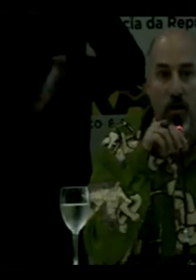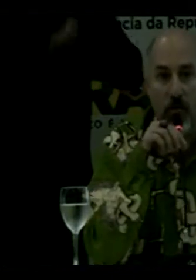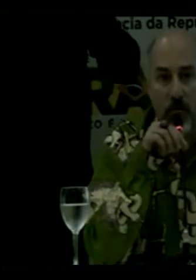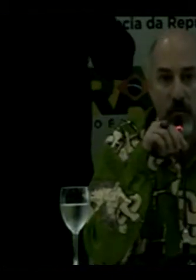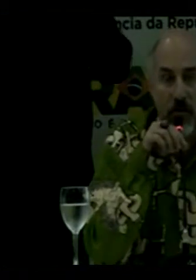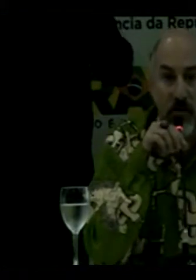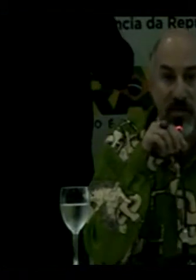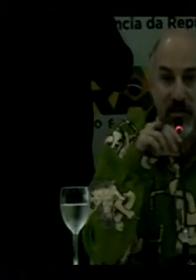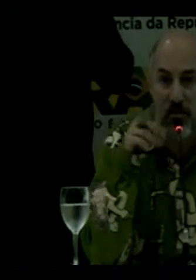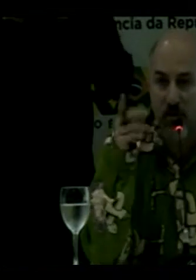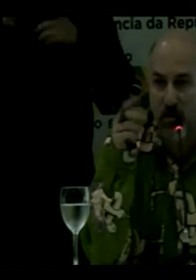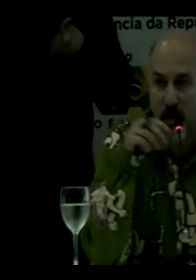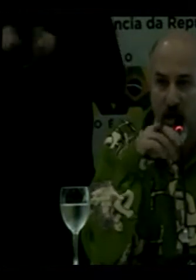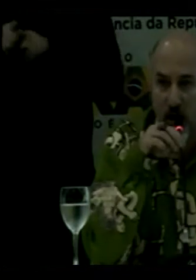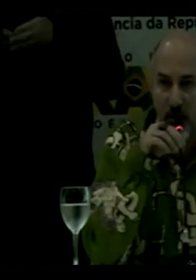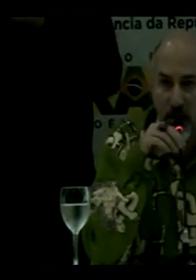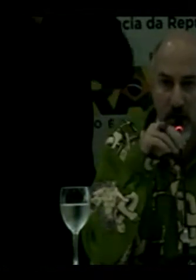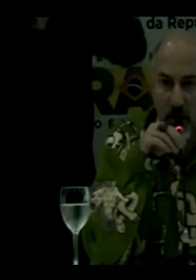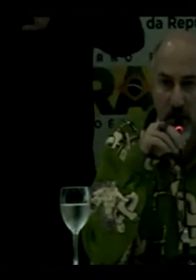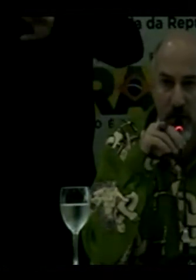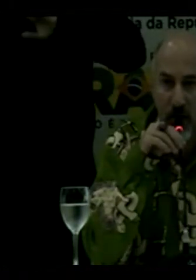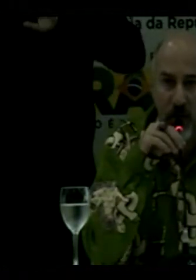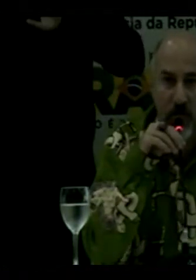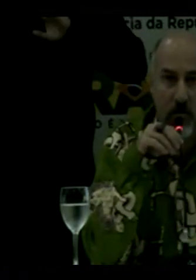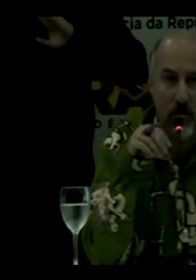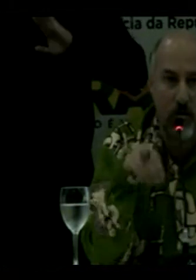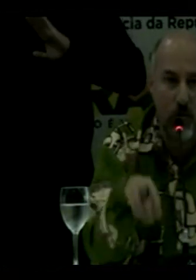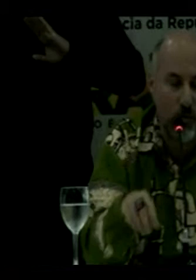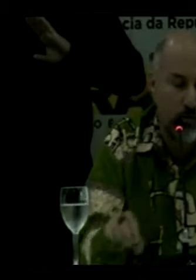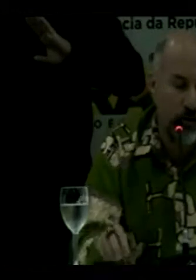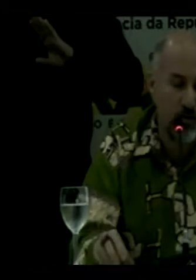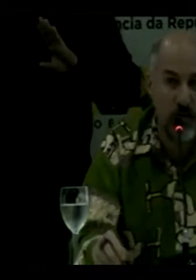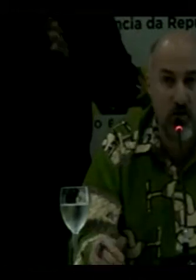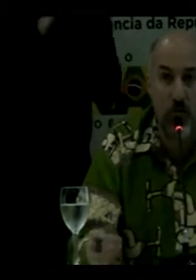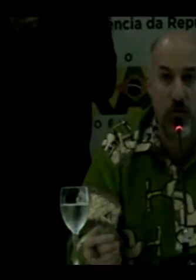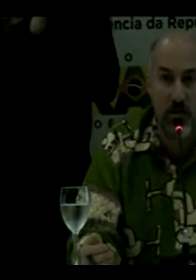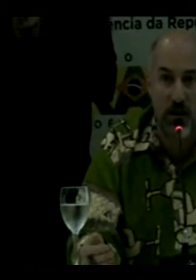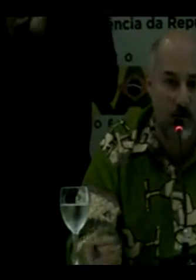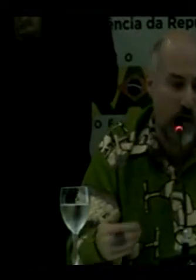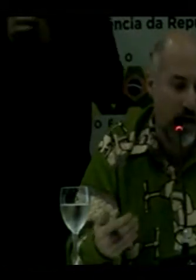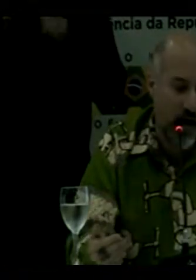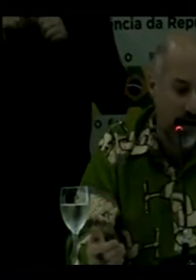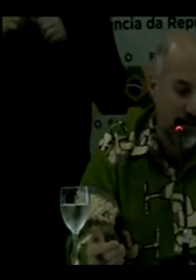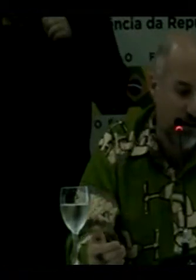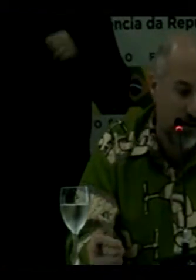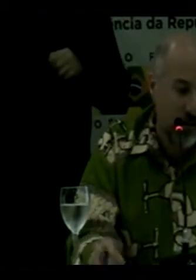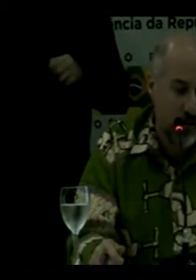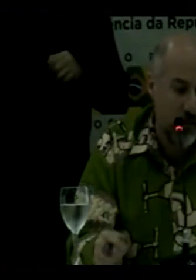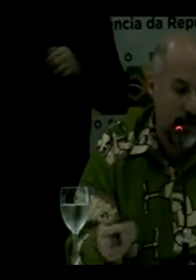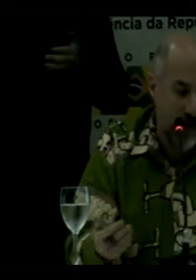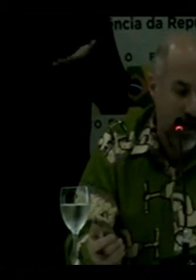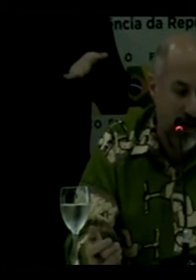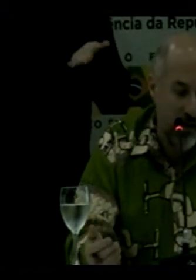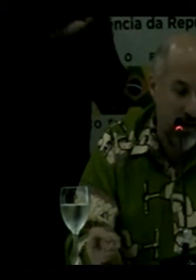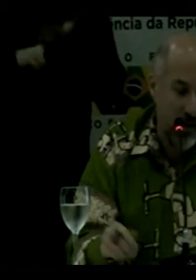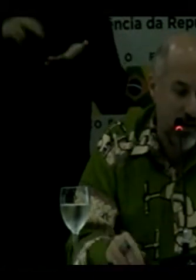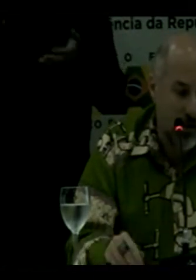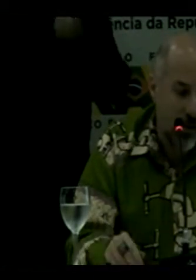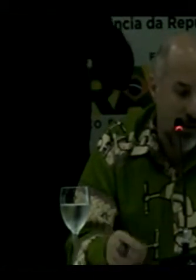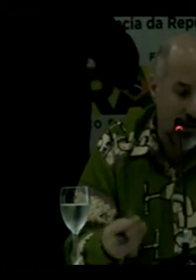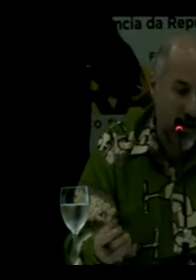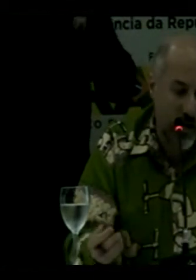E uma solicitação que até a Roseli também fez, que o grupo fez, de fazer uma moção, uma carta na